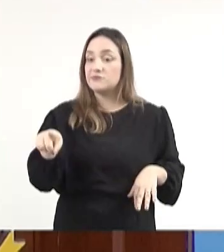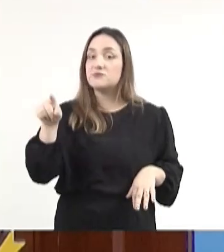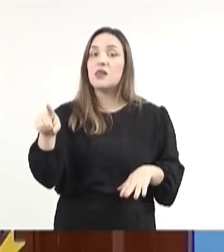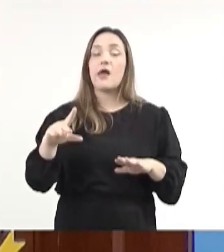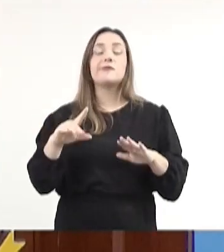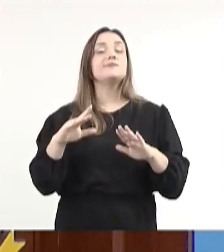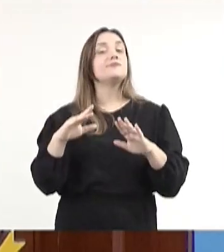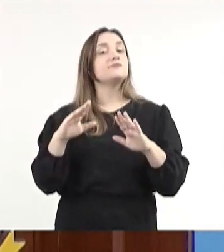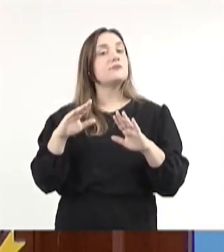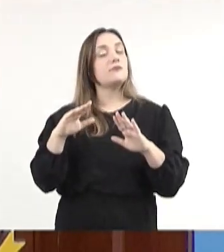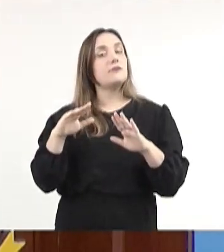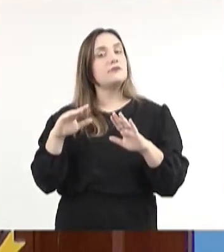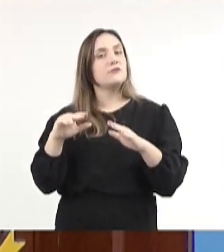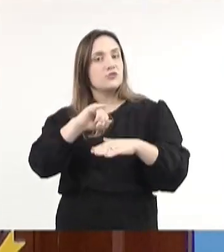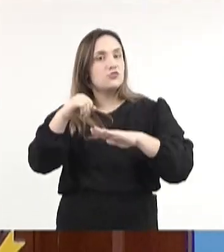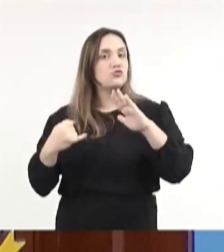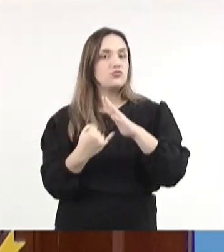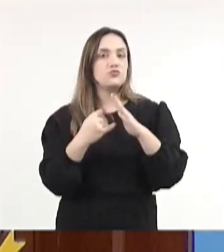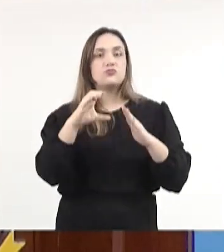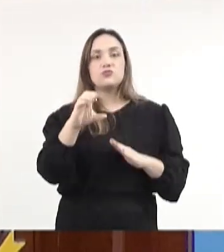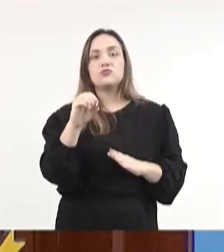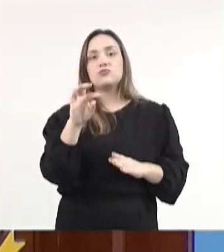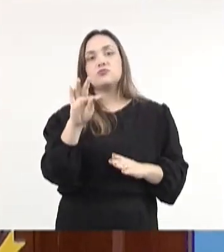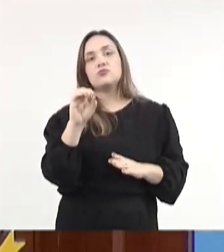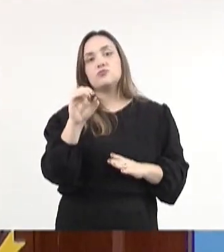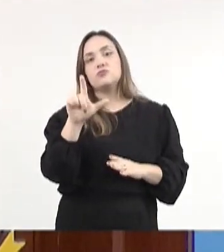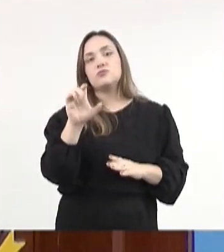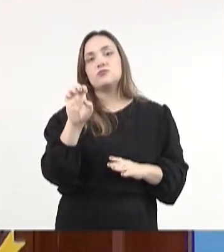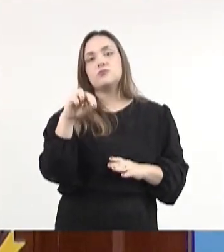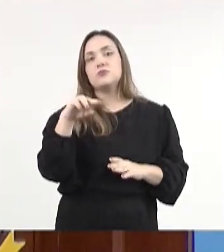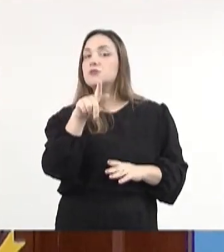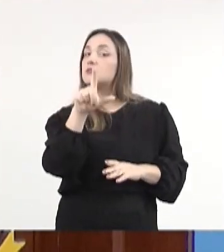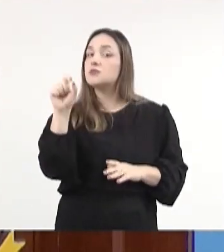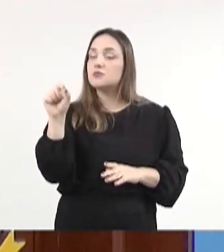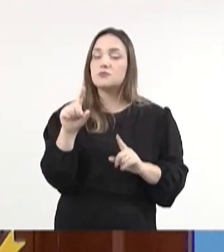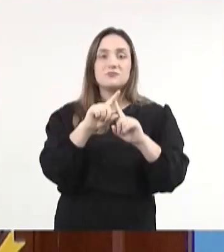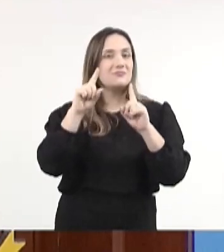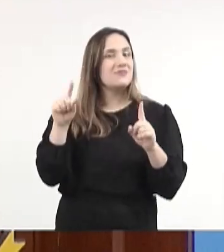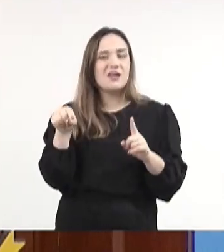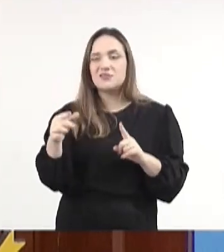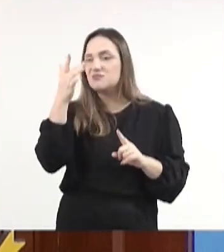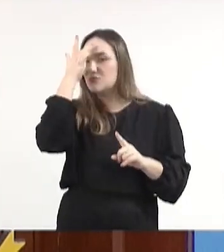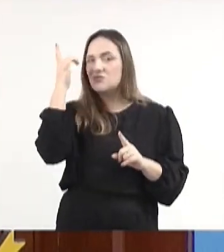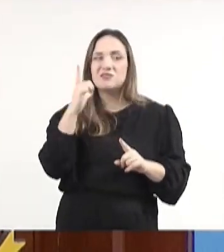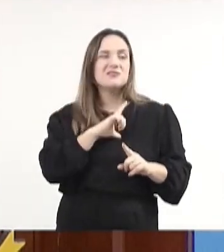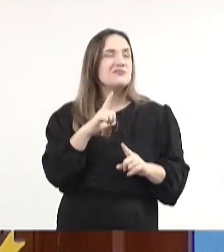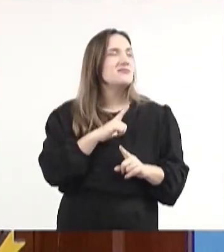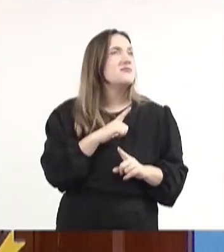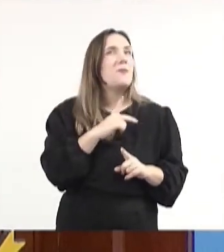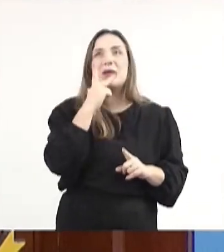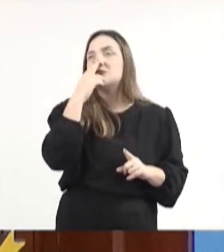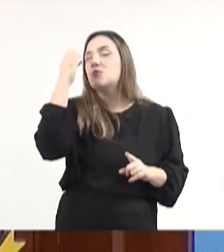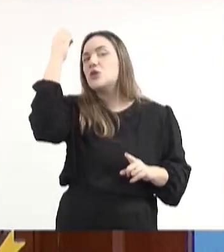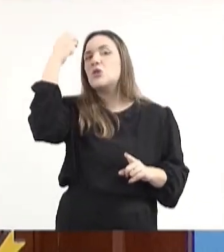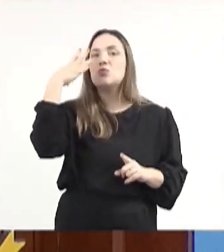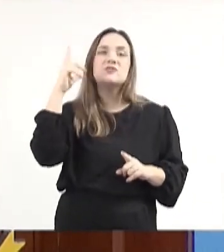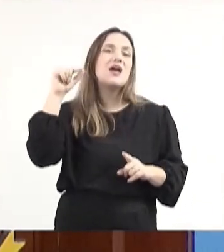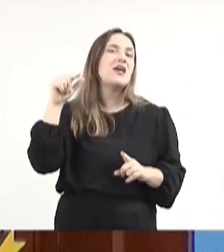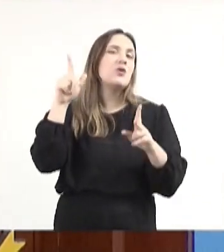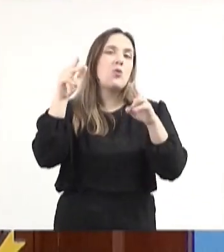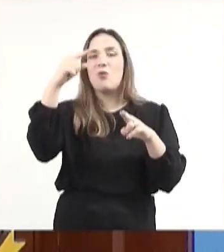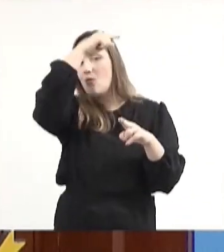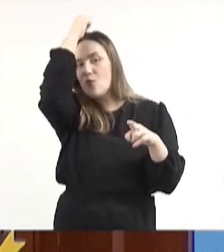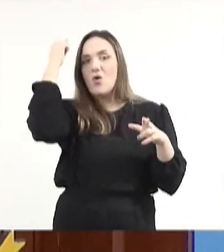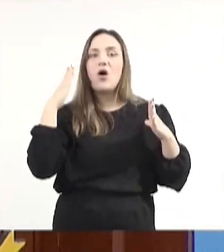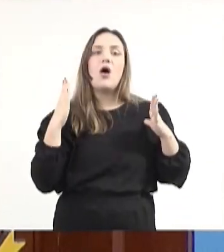no Cotolengo. E essas pessoas, eu volto a dizer, são iluminadas, são os anjos de Deus nessa terra,